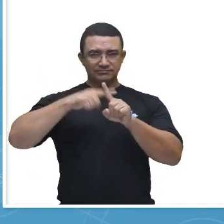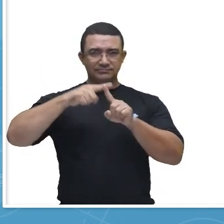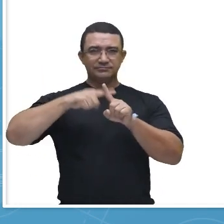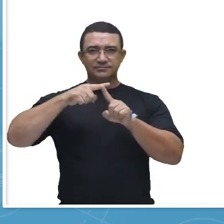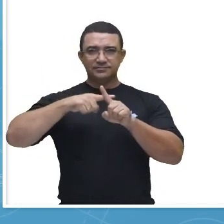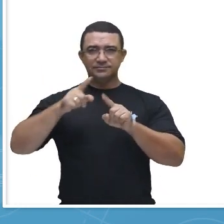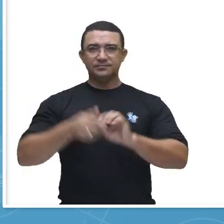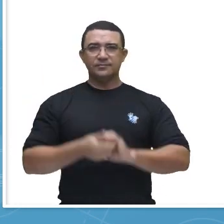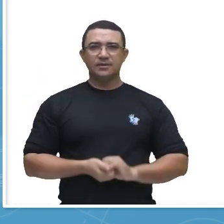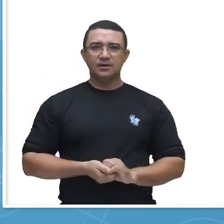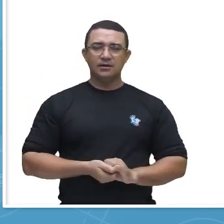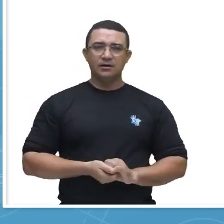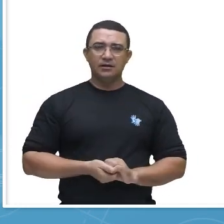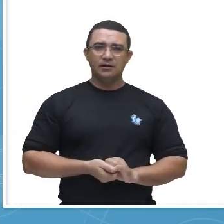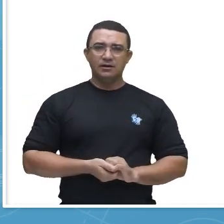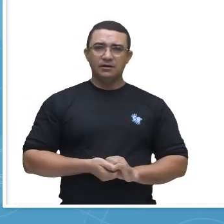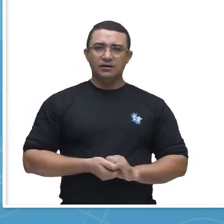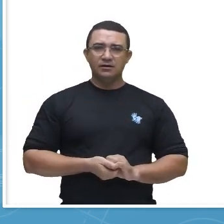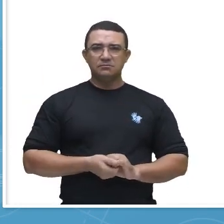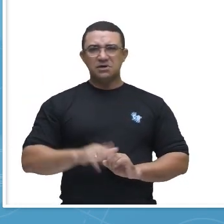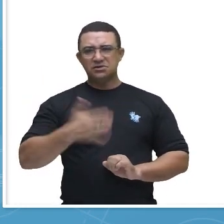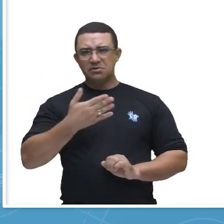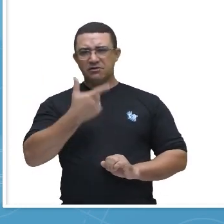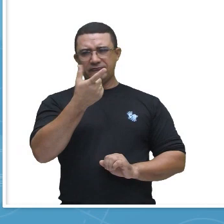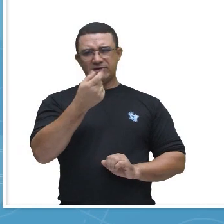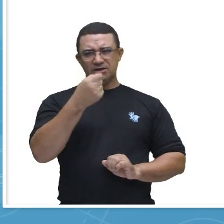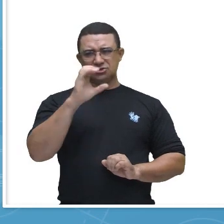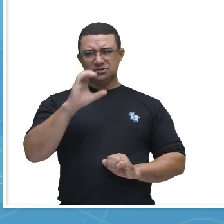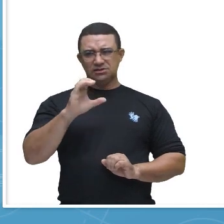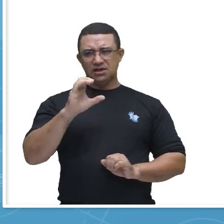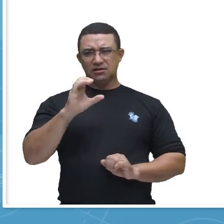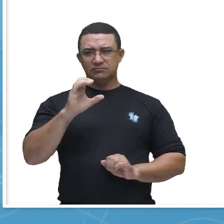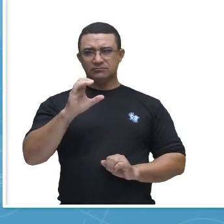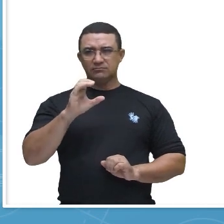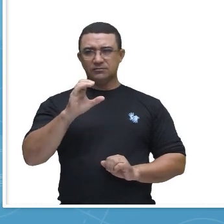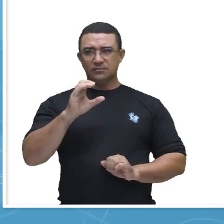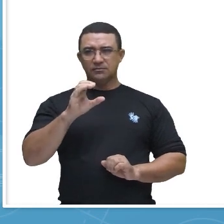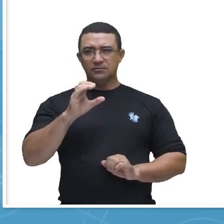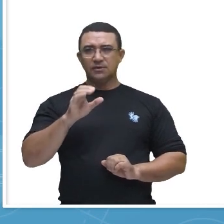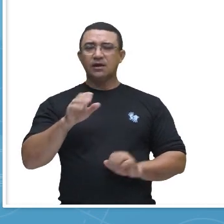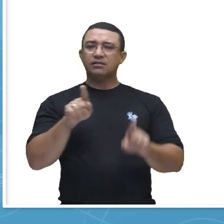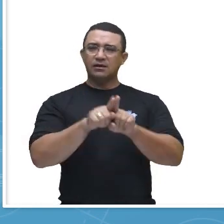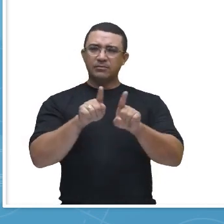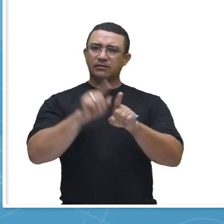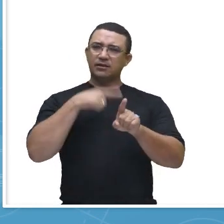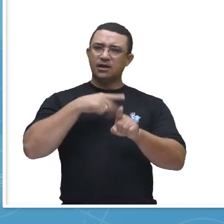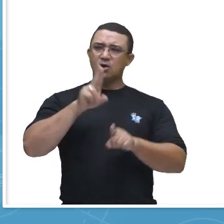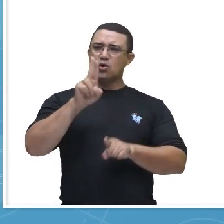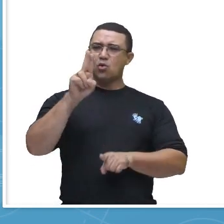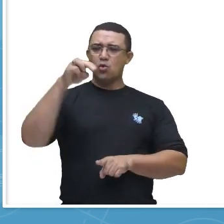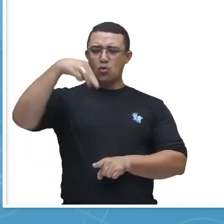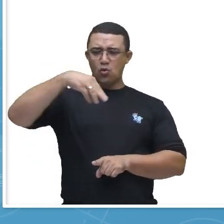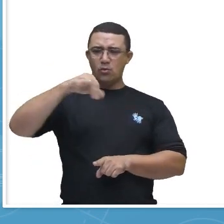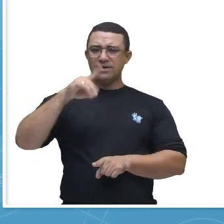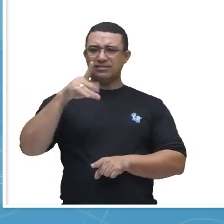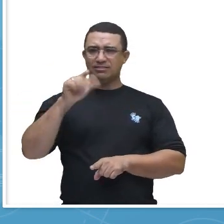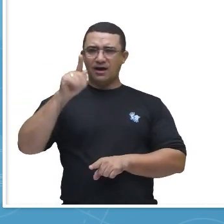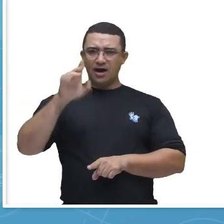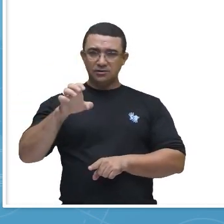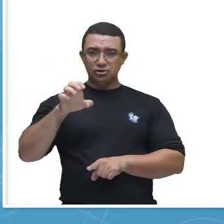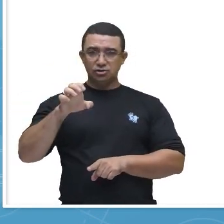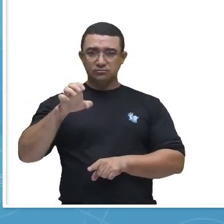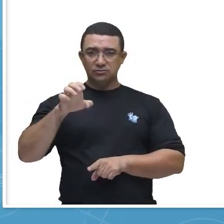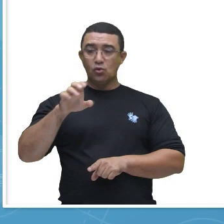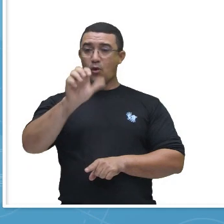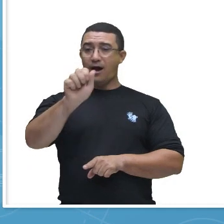tá? Sendo essa variação térmica de 20 graus. Lá na nossa questão dizia o quê? 25 graus Celsius, né?